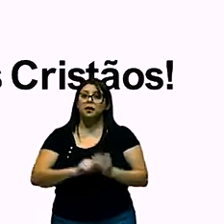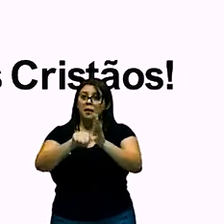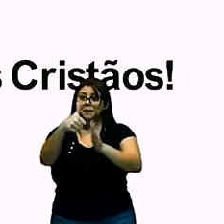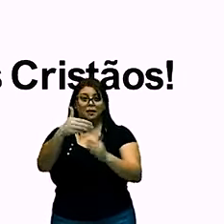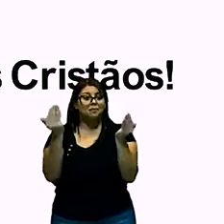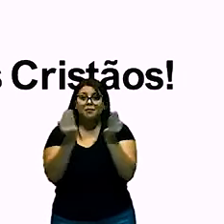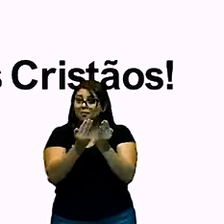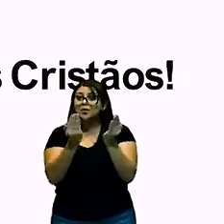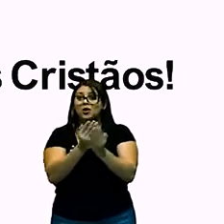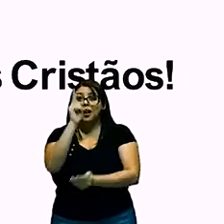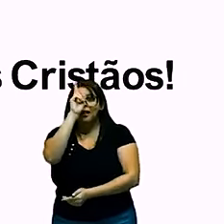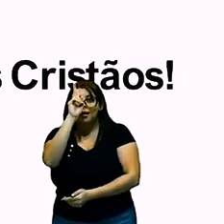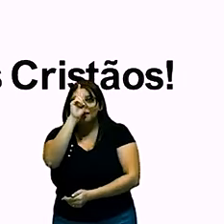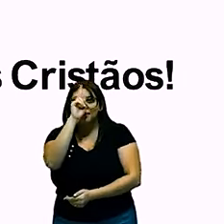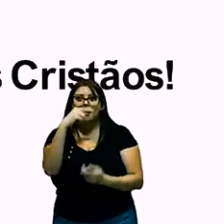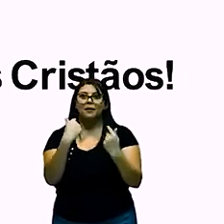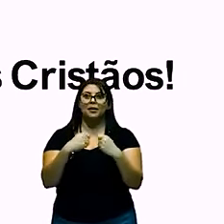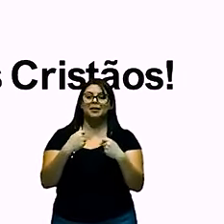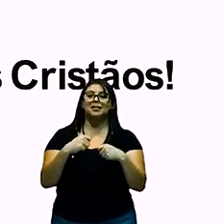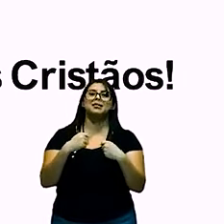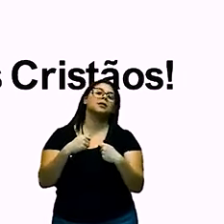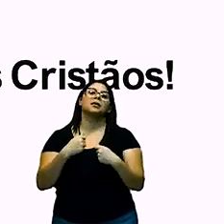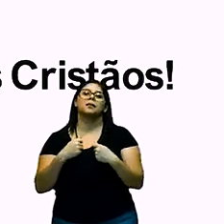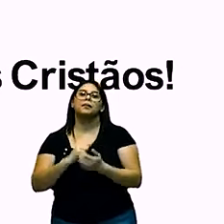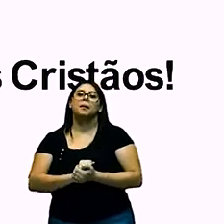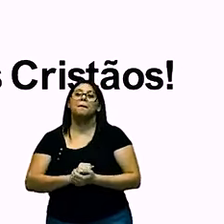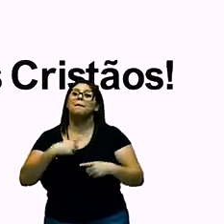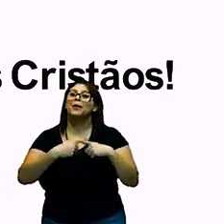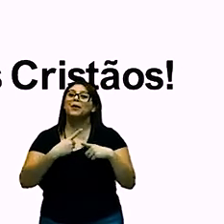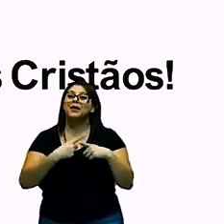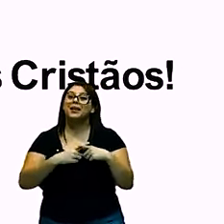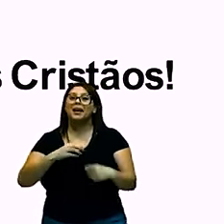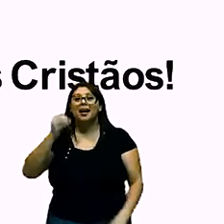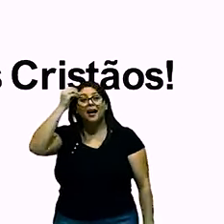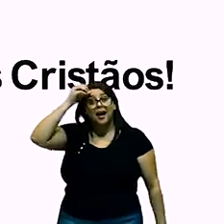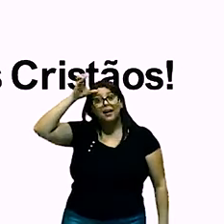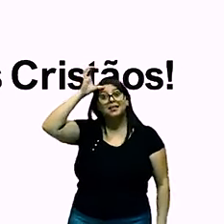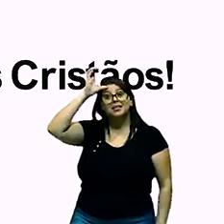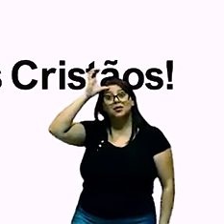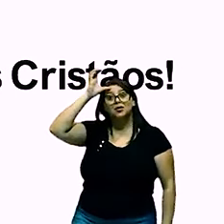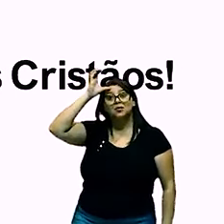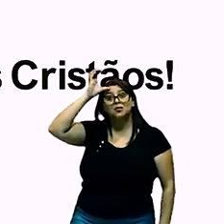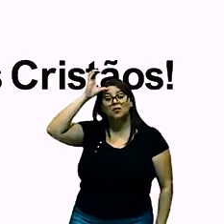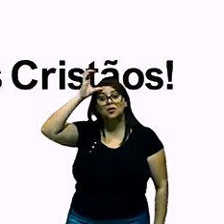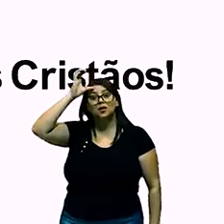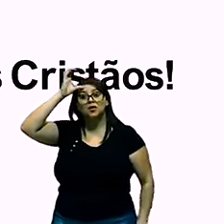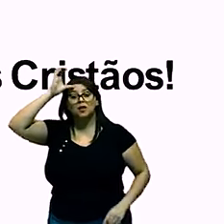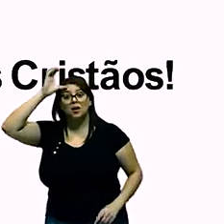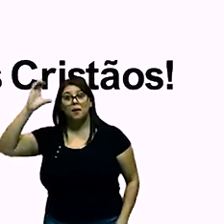E é bom lembrar disso, porque às vezes a tradição nos coloca, quando a gente coloca a tradição na frente, a gente cria